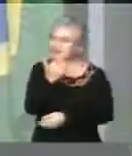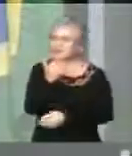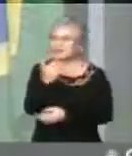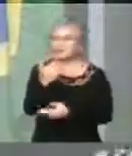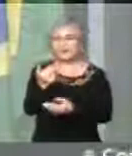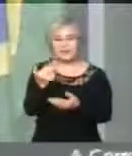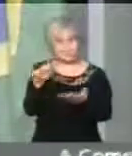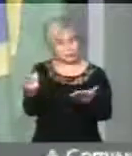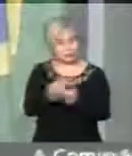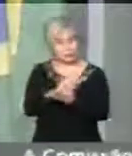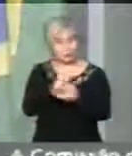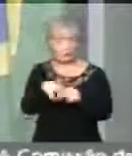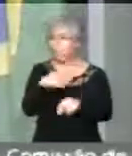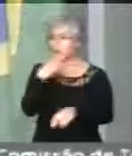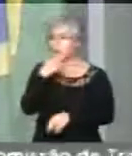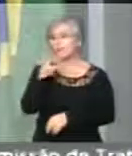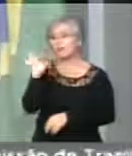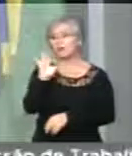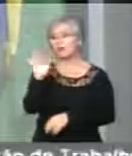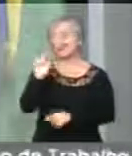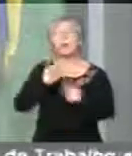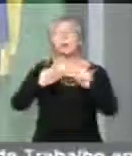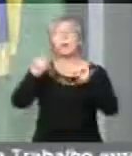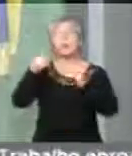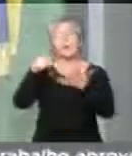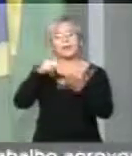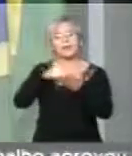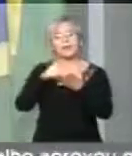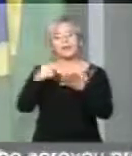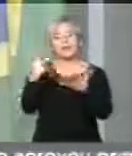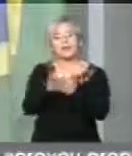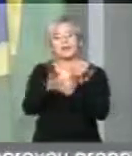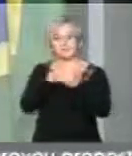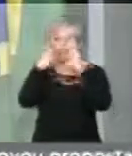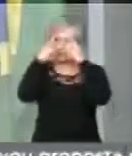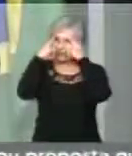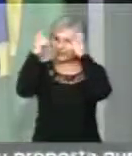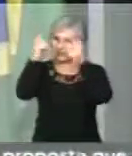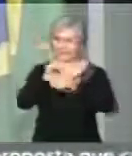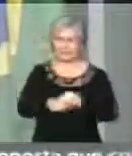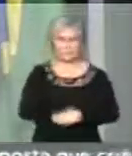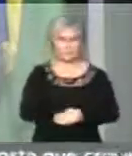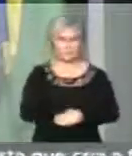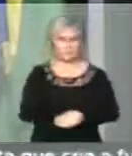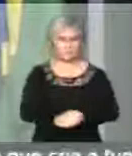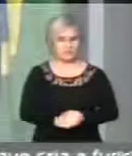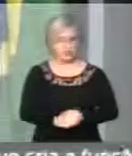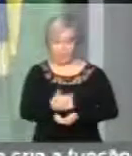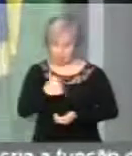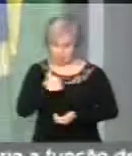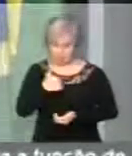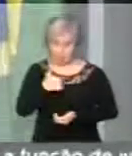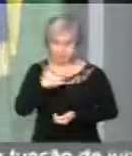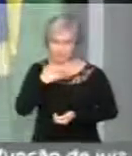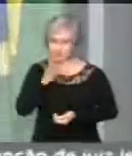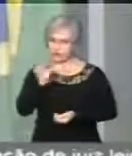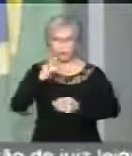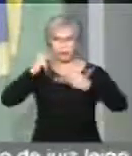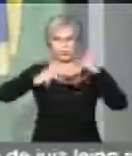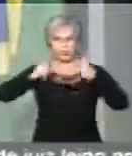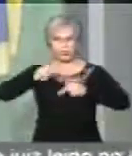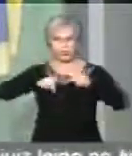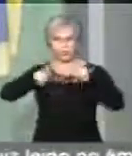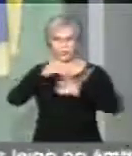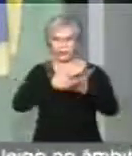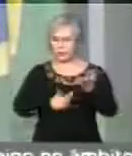razões e causas da violência urbana no nosso país. Eu não conheço nenhum tipo de política pública